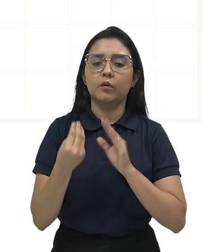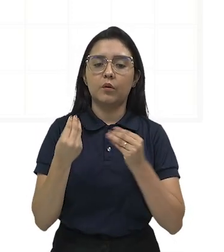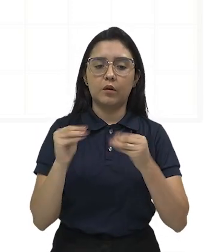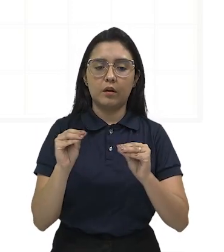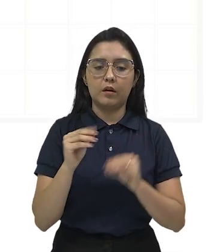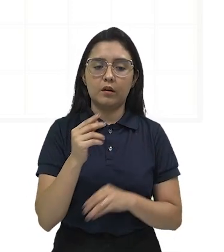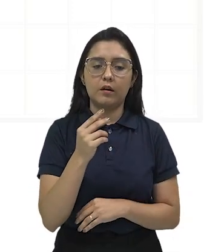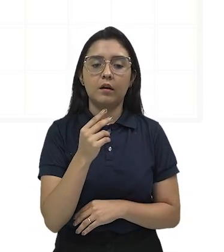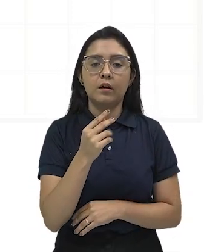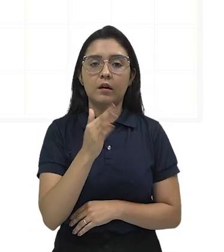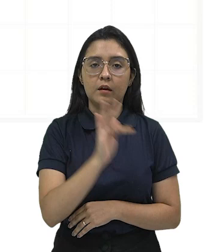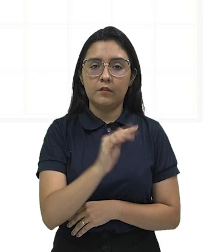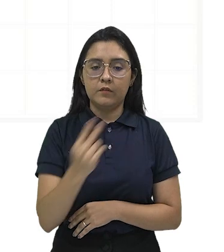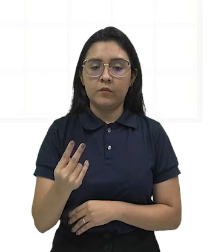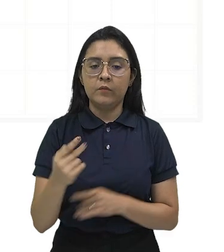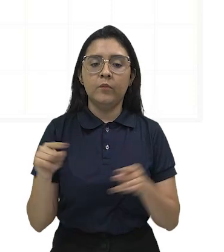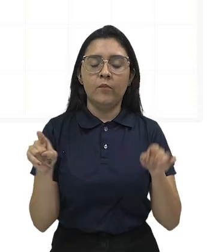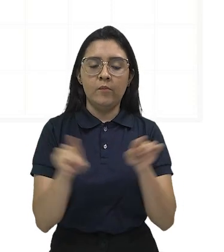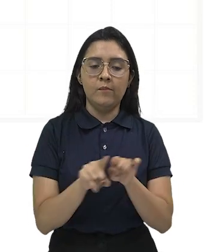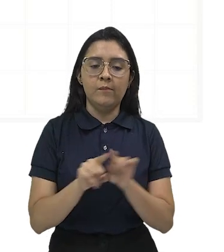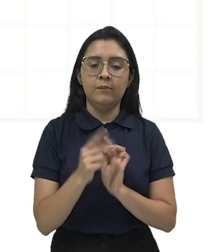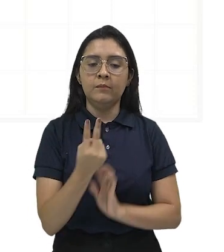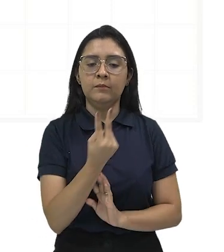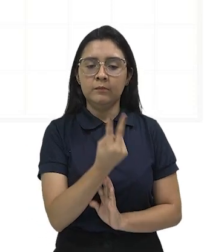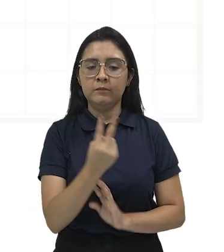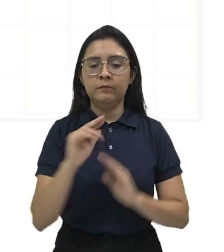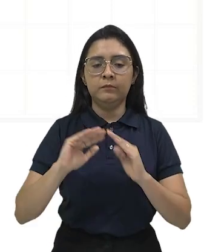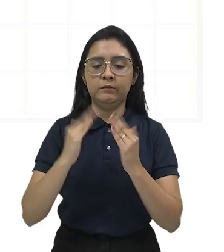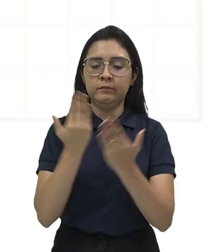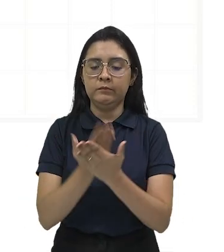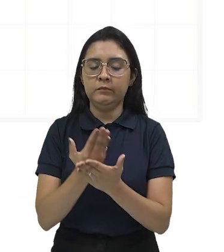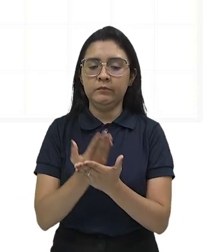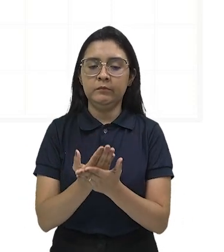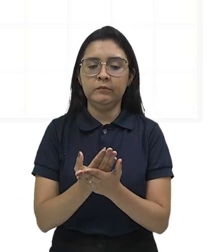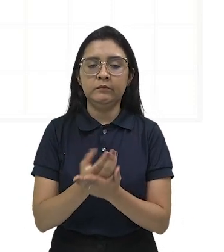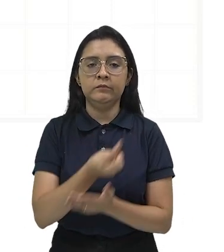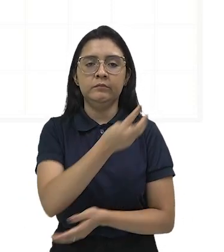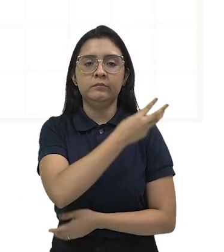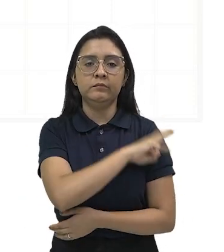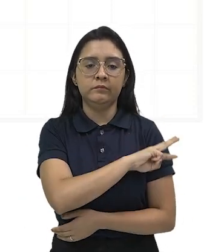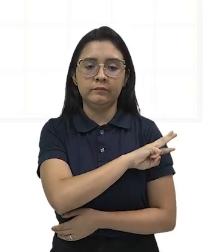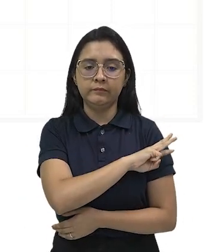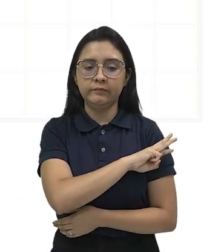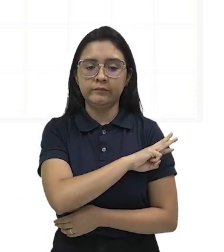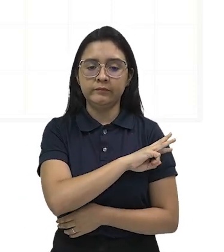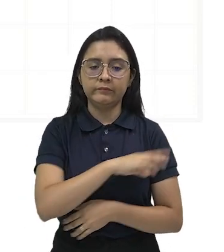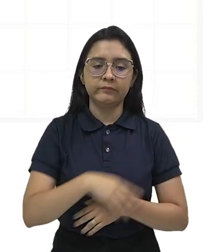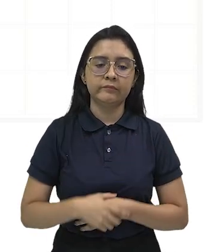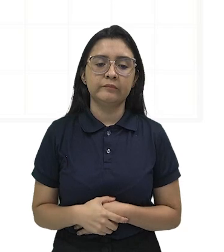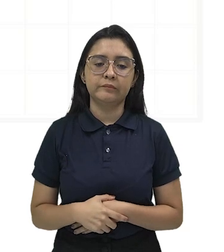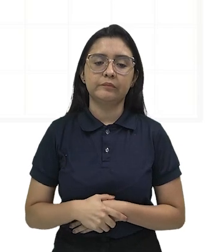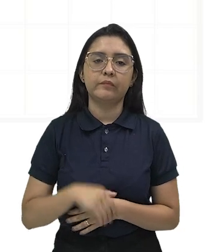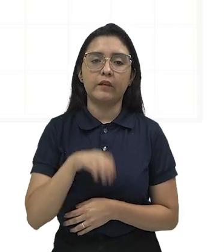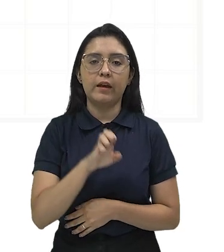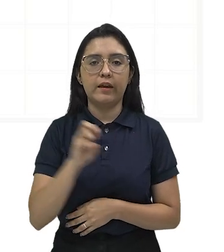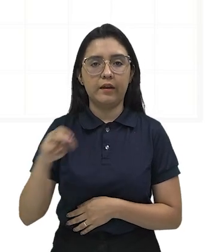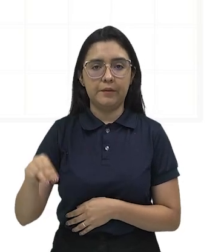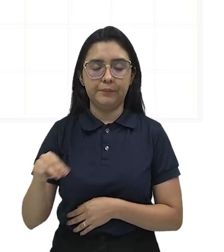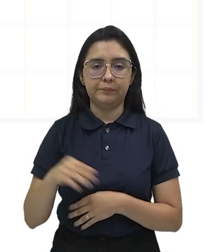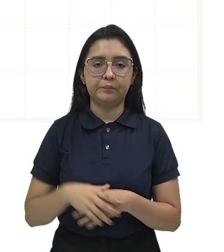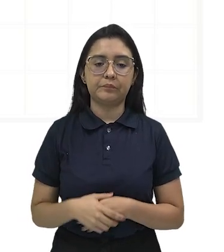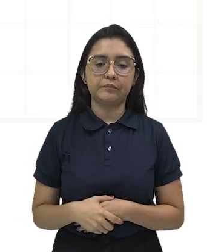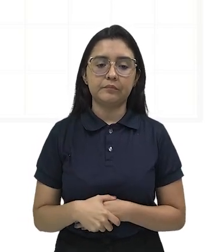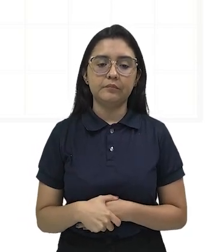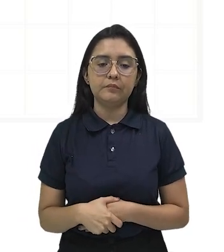F2. E 2 escolas de ensino médio, que eu vou chamar de EM.